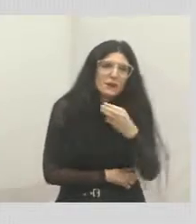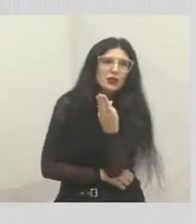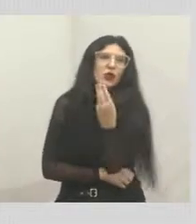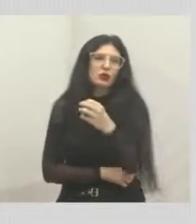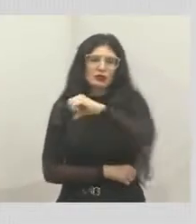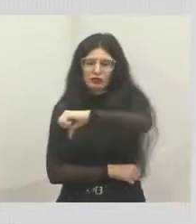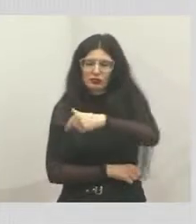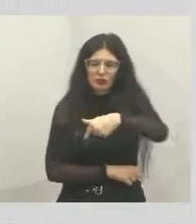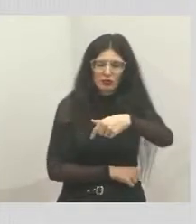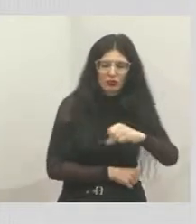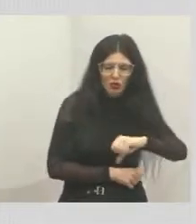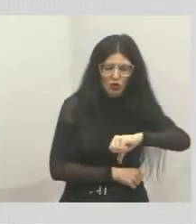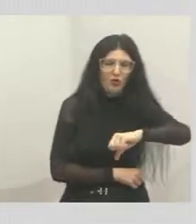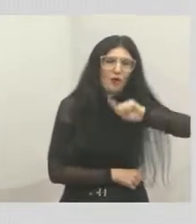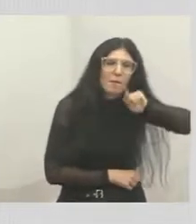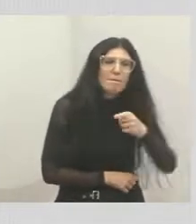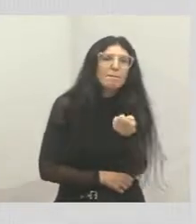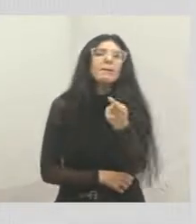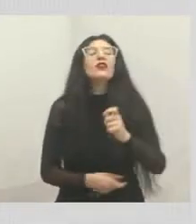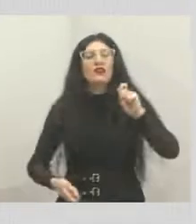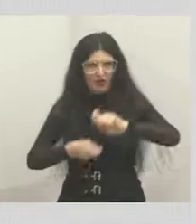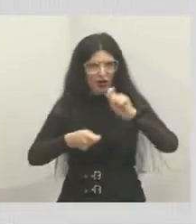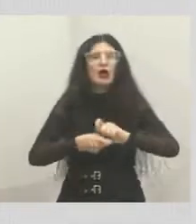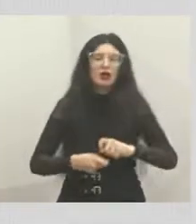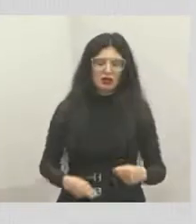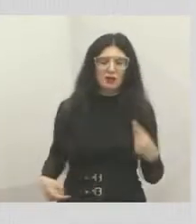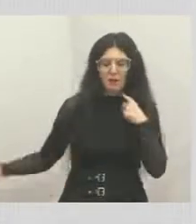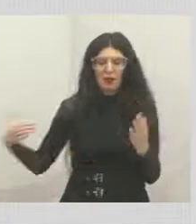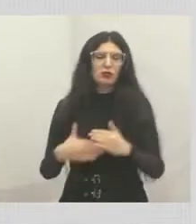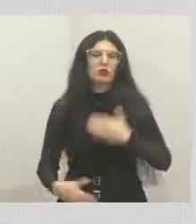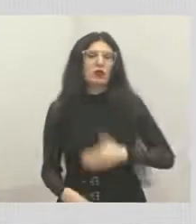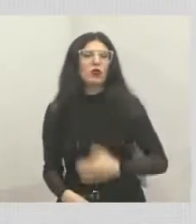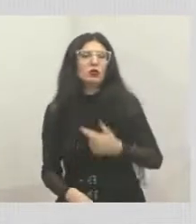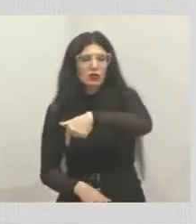1.281.979.000 e realizada até o segundo quadrimestre,